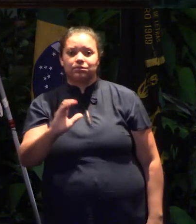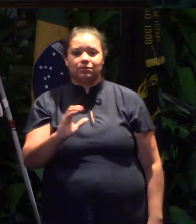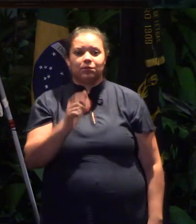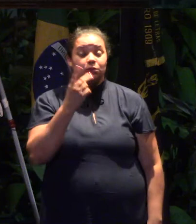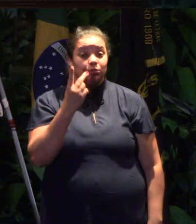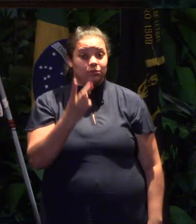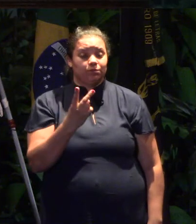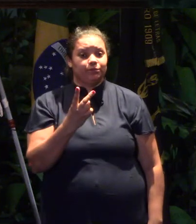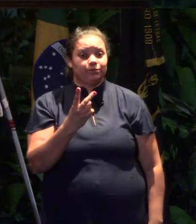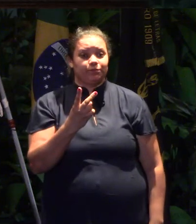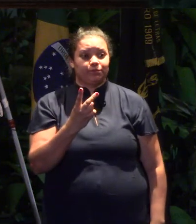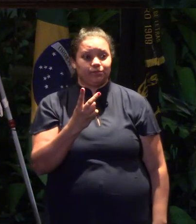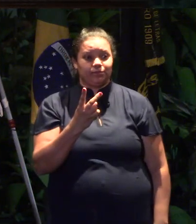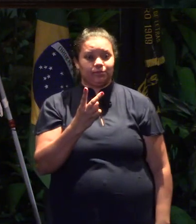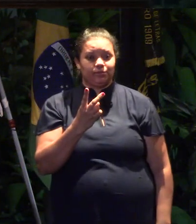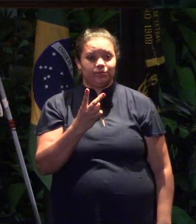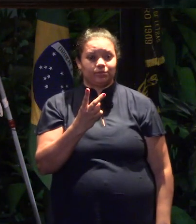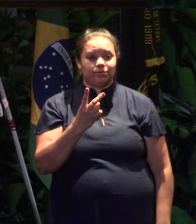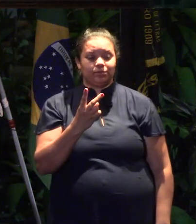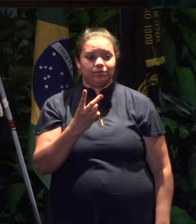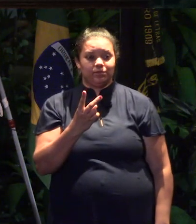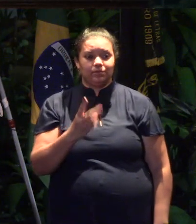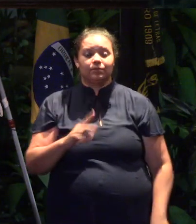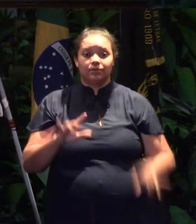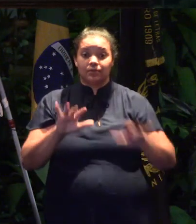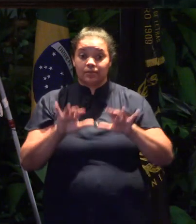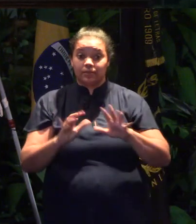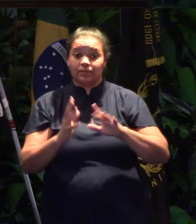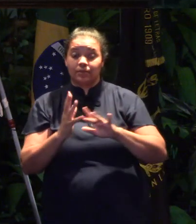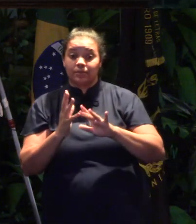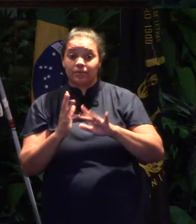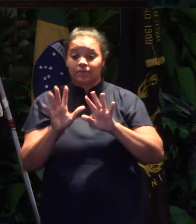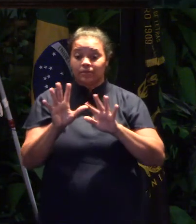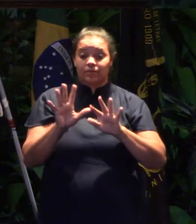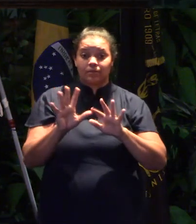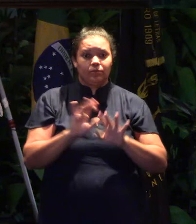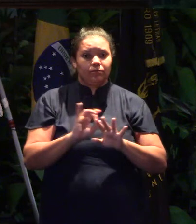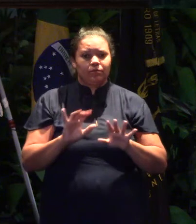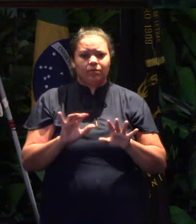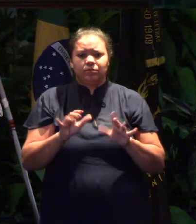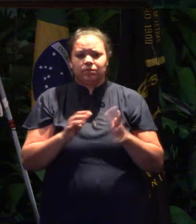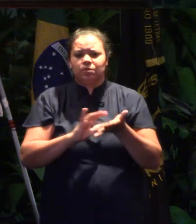duas, as duas teclas referência, ela tem um relevozinho, isso é